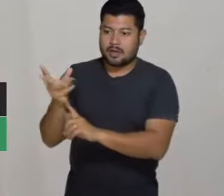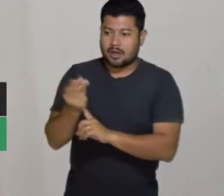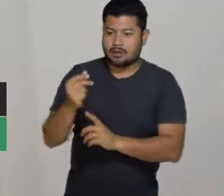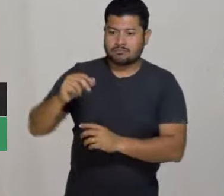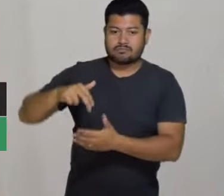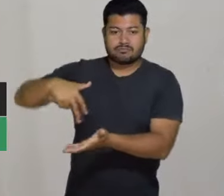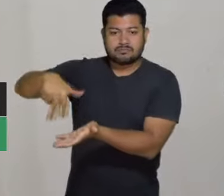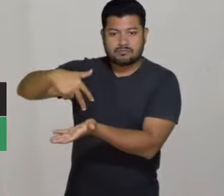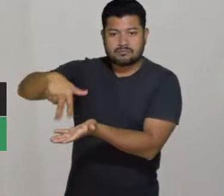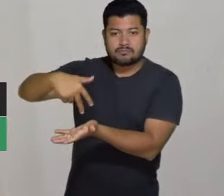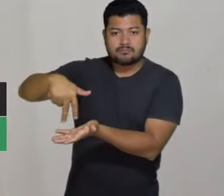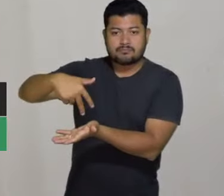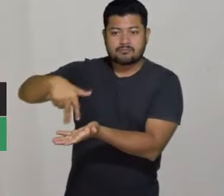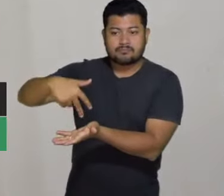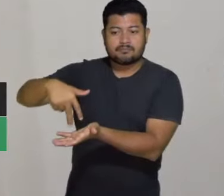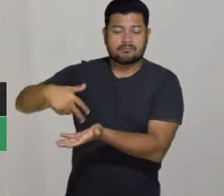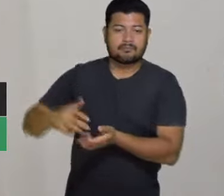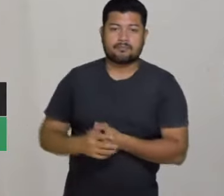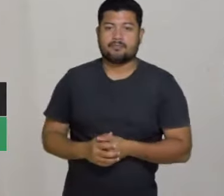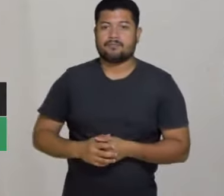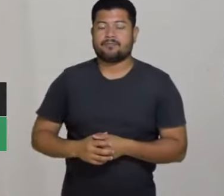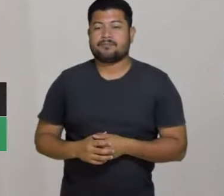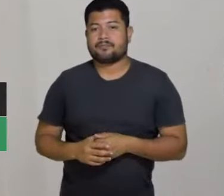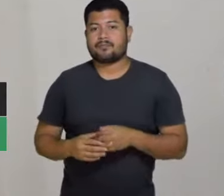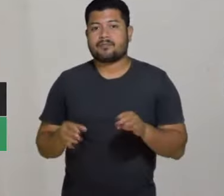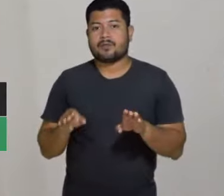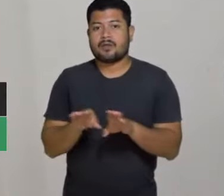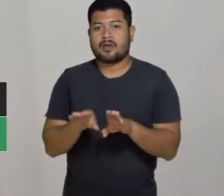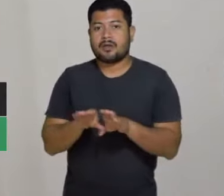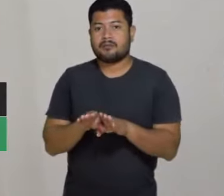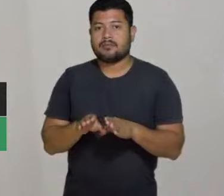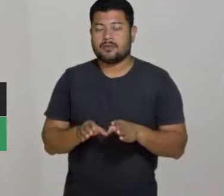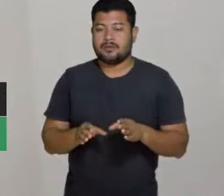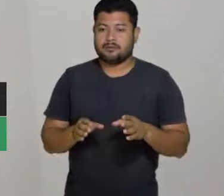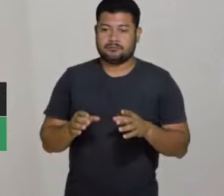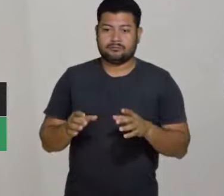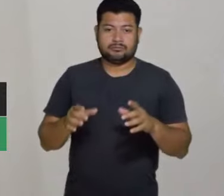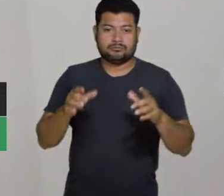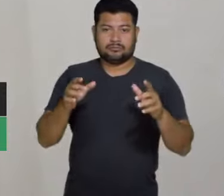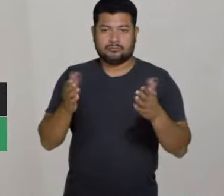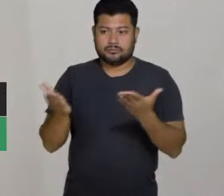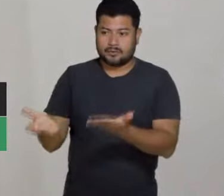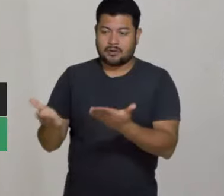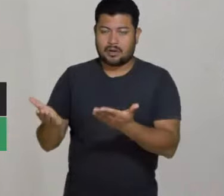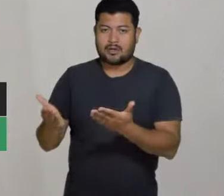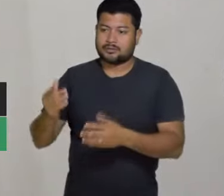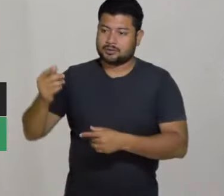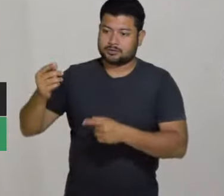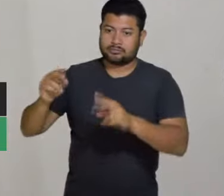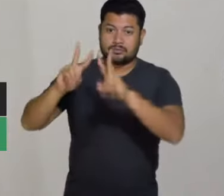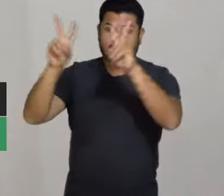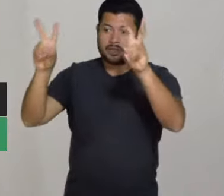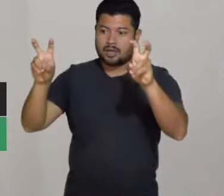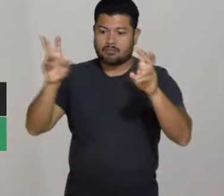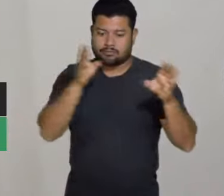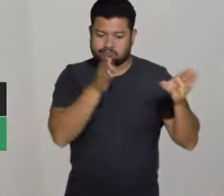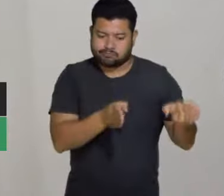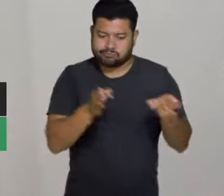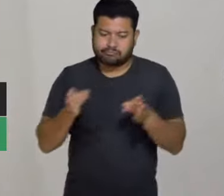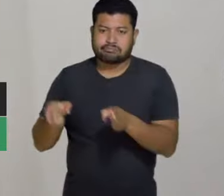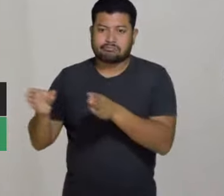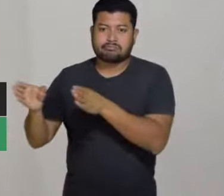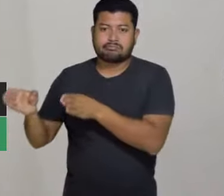parte que traz as composições de cada ala, de cada debate que é colocado em cada tema de escola de samba.